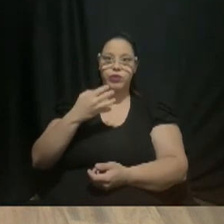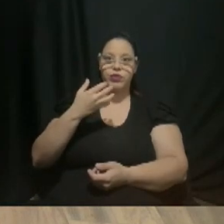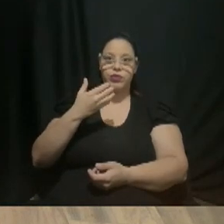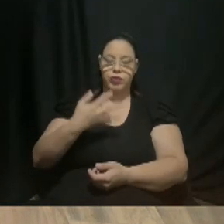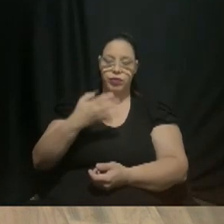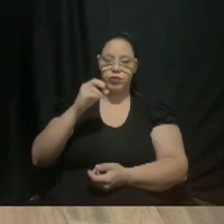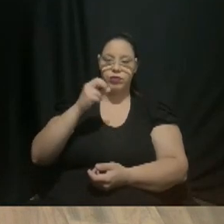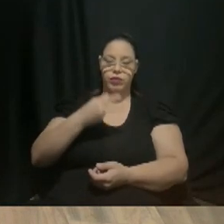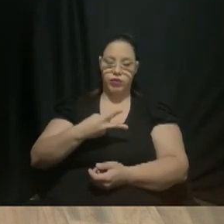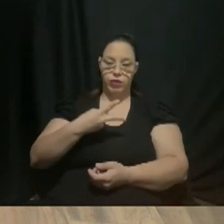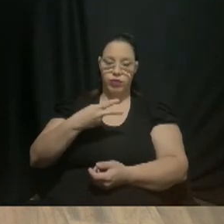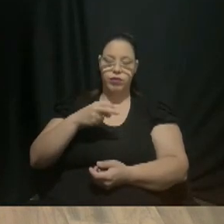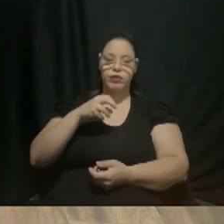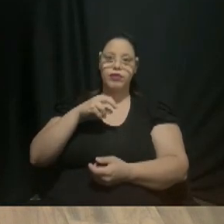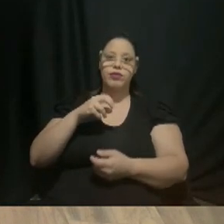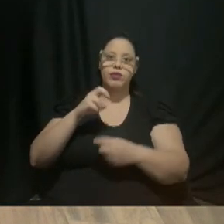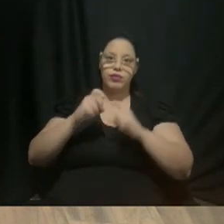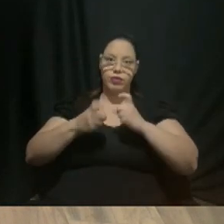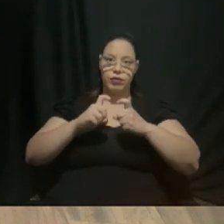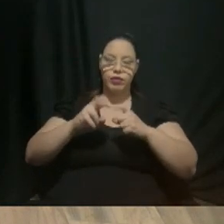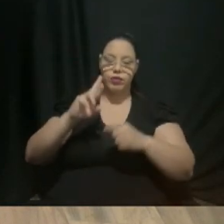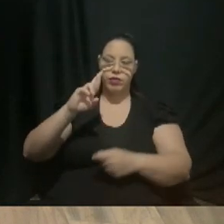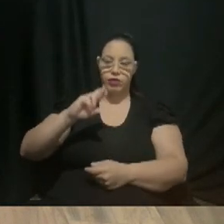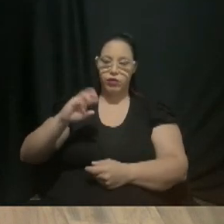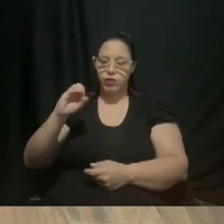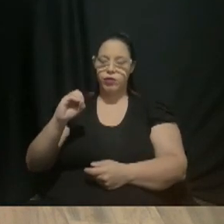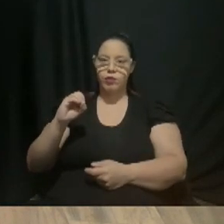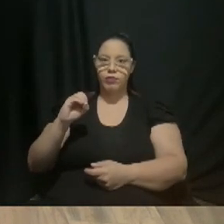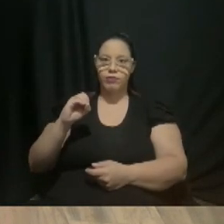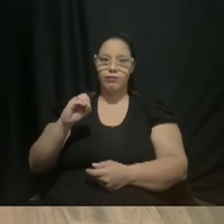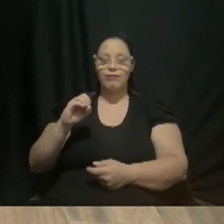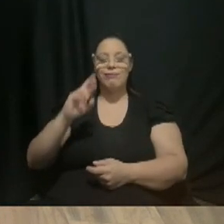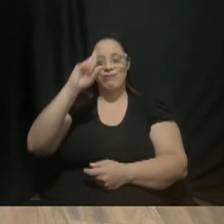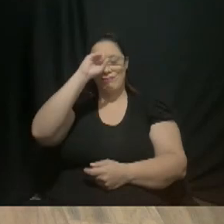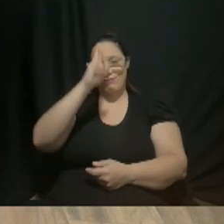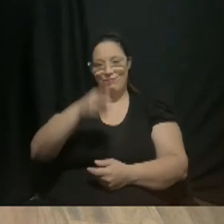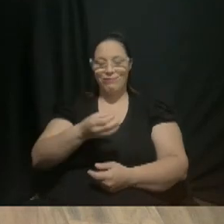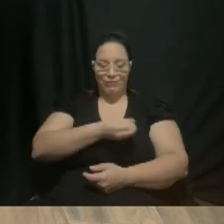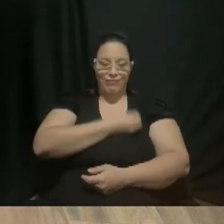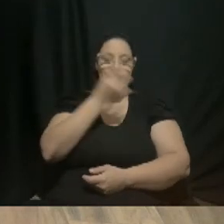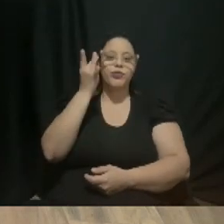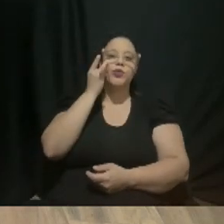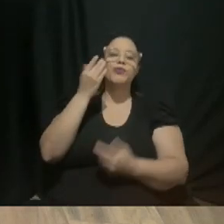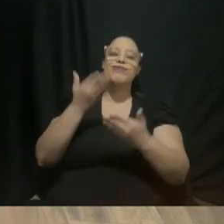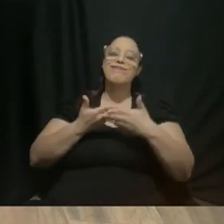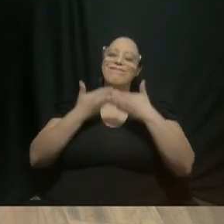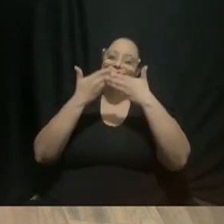vemos amanhã na quinta-feira a partir do meio-dia ao vivo. Te espero. Até lá. Tchau, tchau.